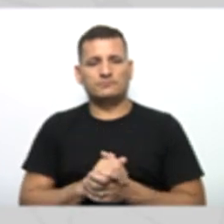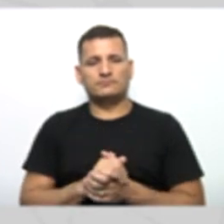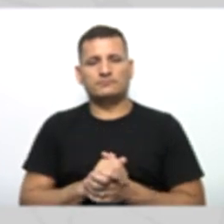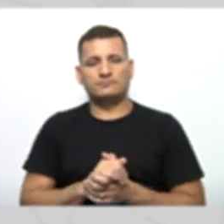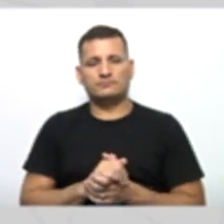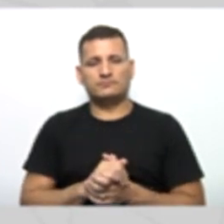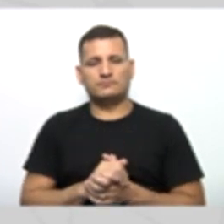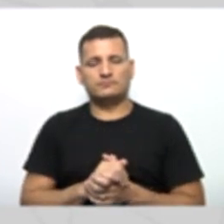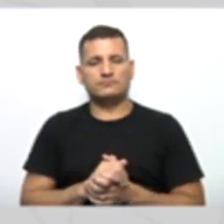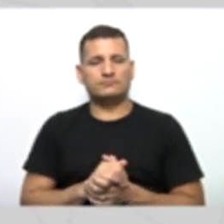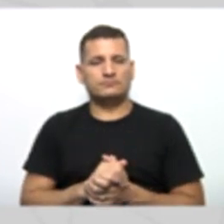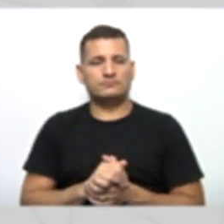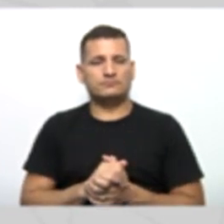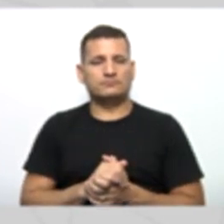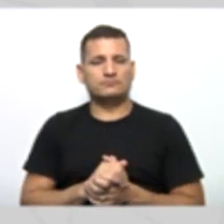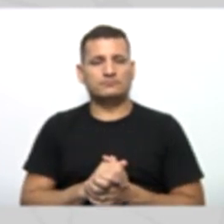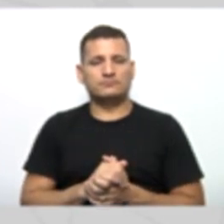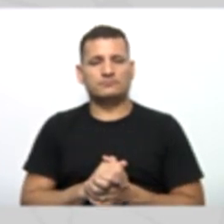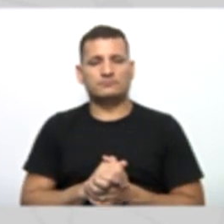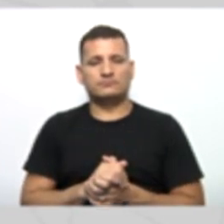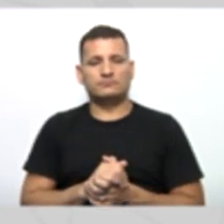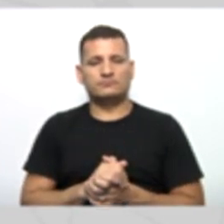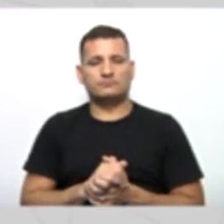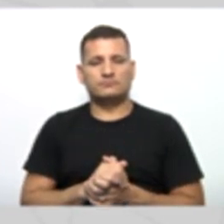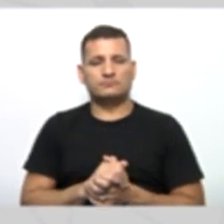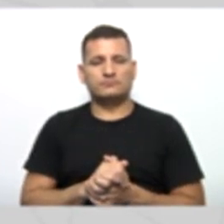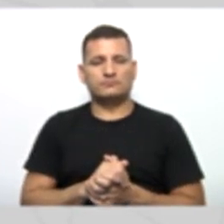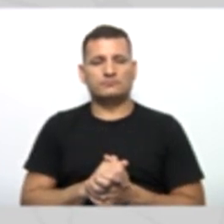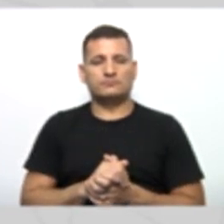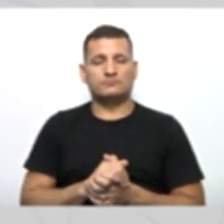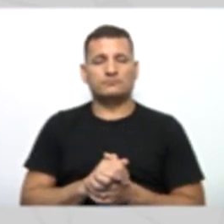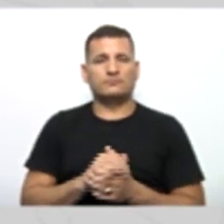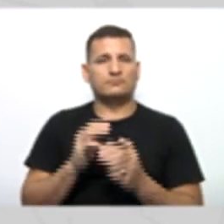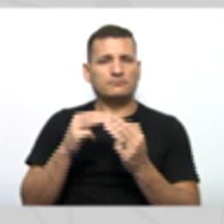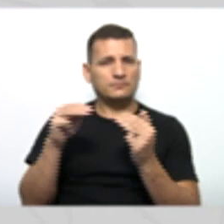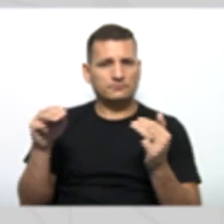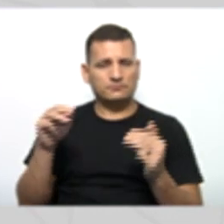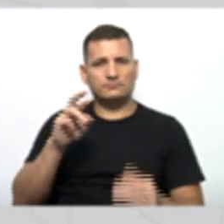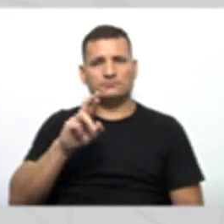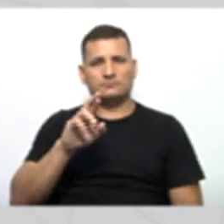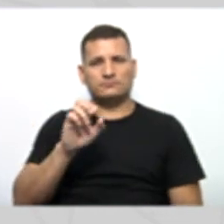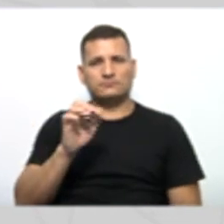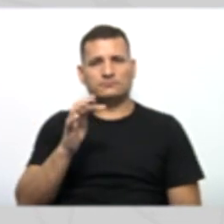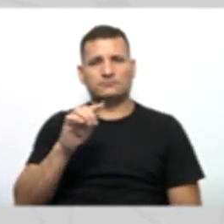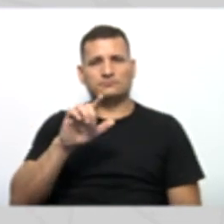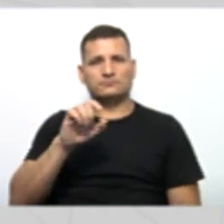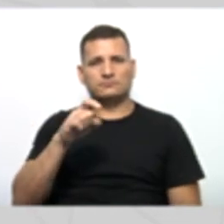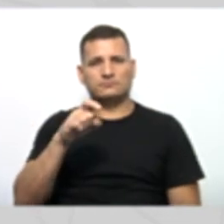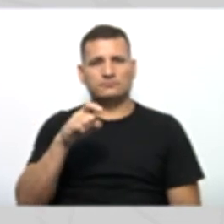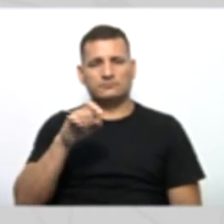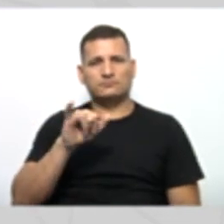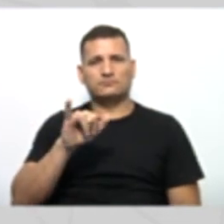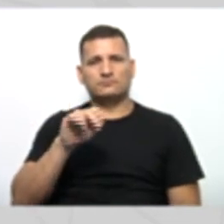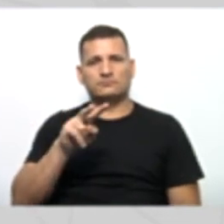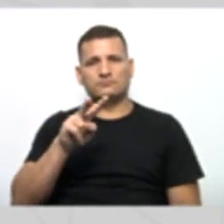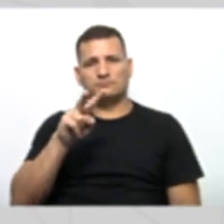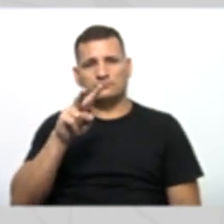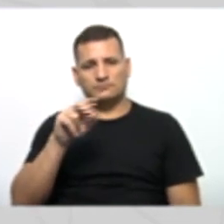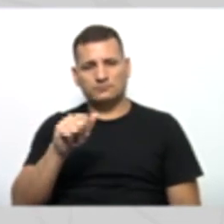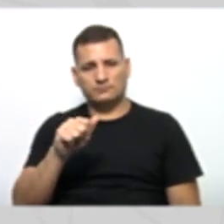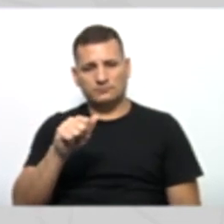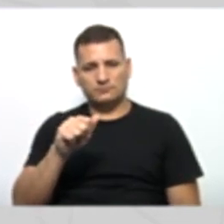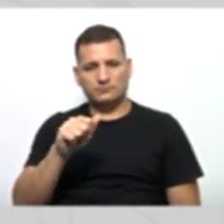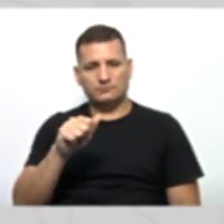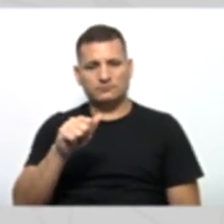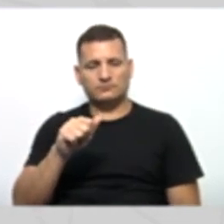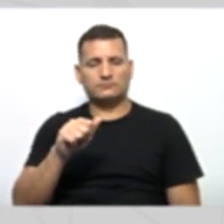executados simultaneamente, por exemplo. Mensagem reflexiva. Um objeto pode enviar mensagem para si próprio. O